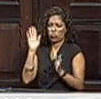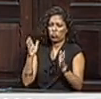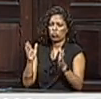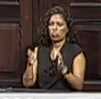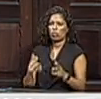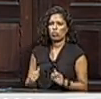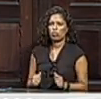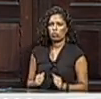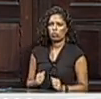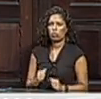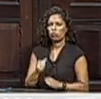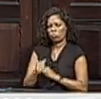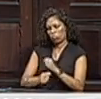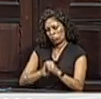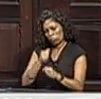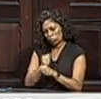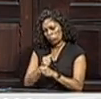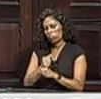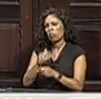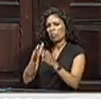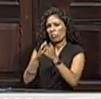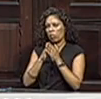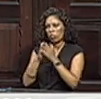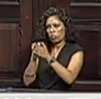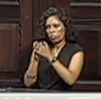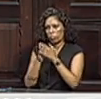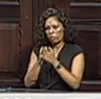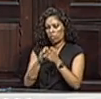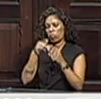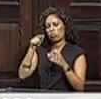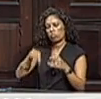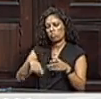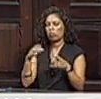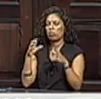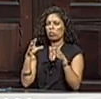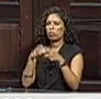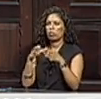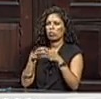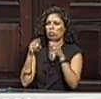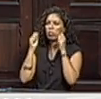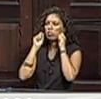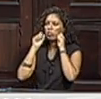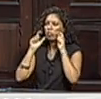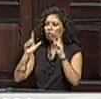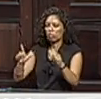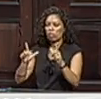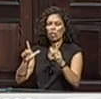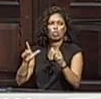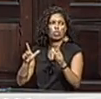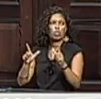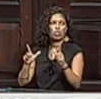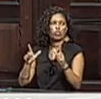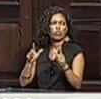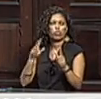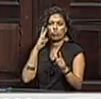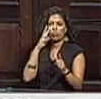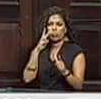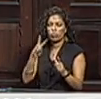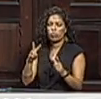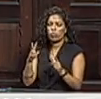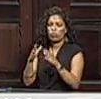ao longo dos últimos 5, 6 anos, esta casa acolhe esta emenda. Às